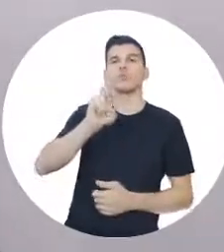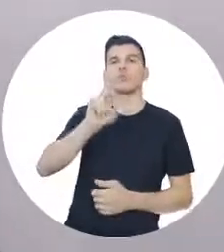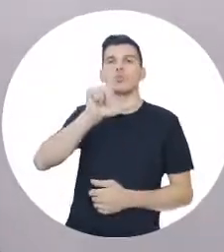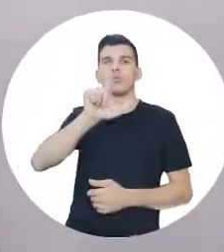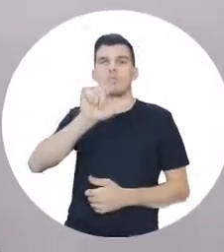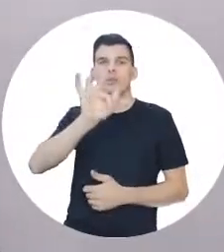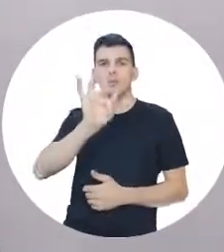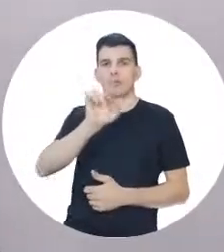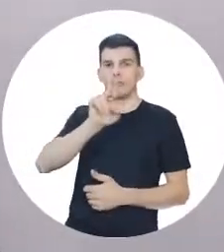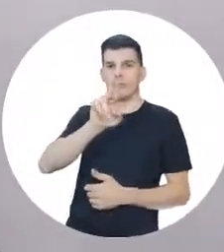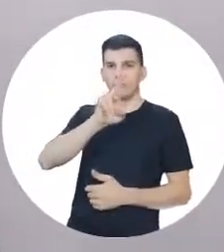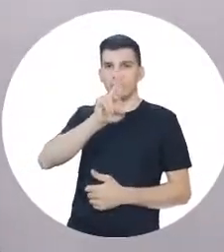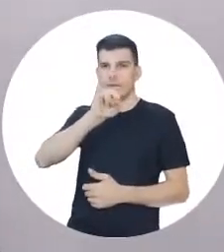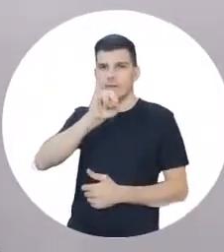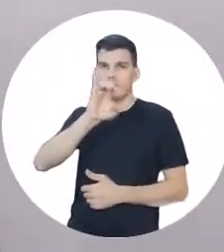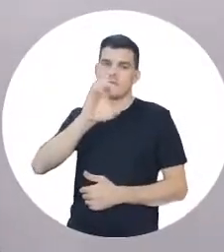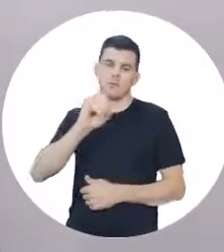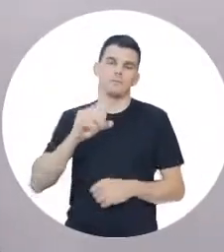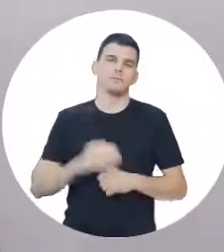sulfúrico.